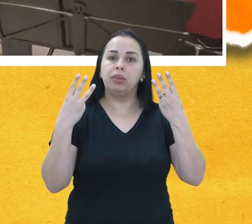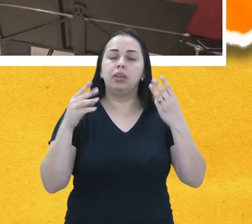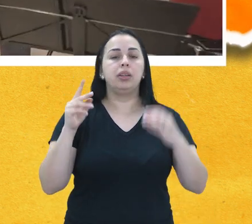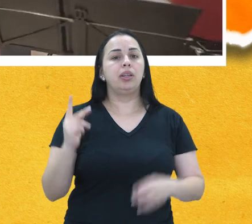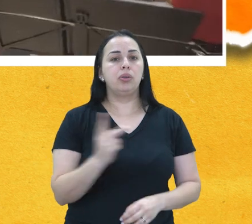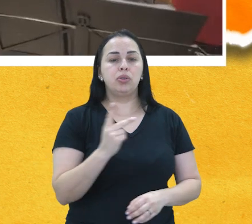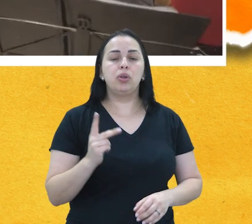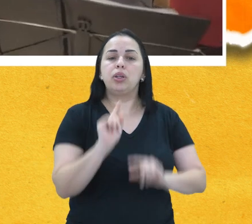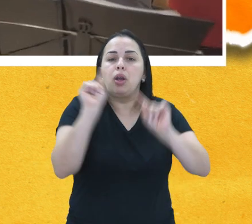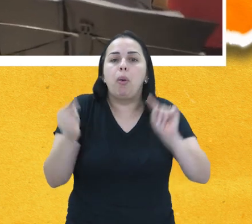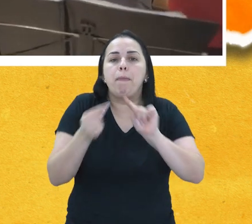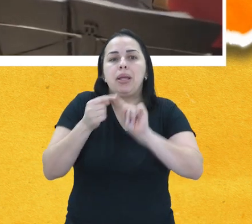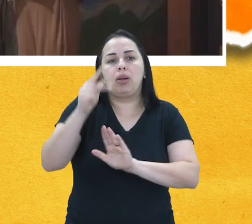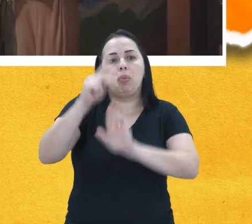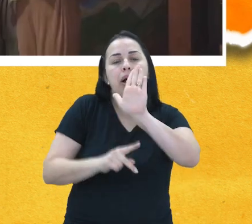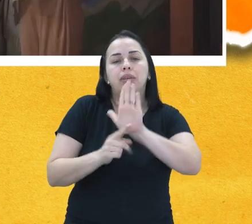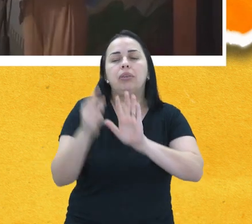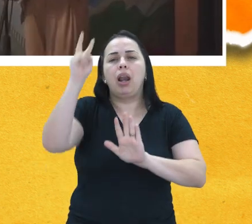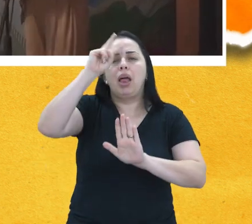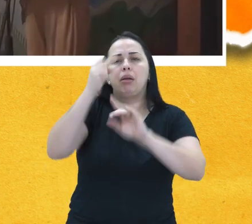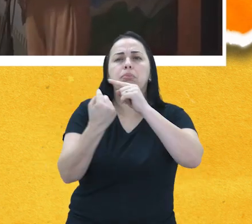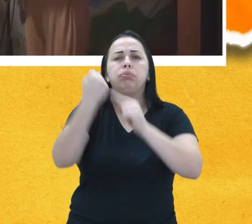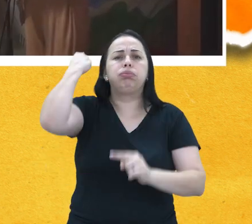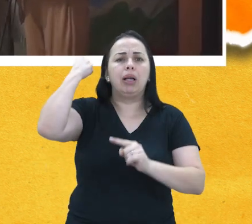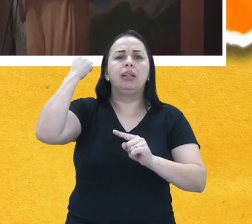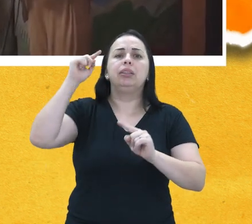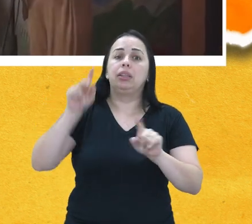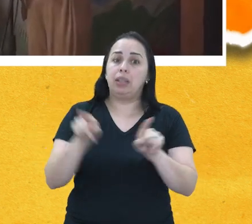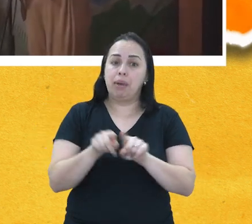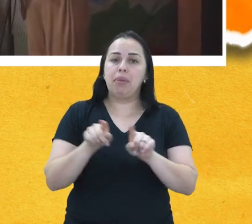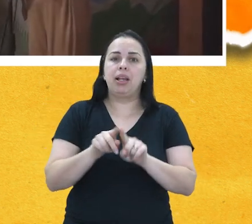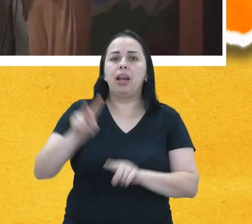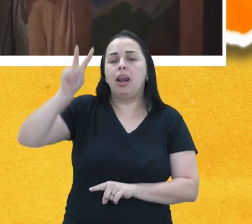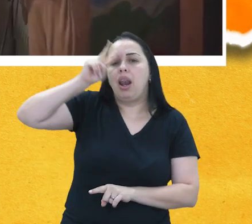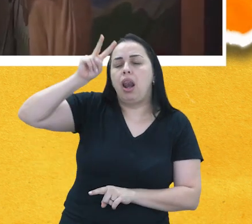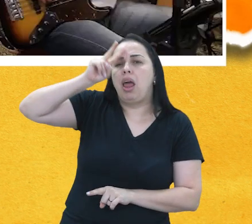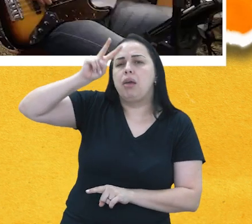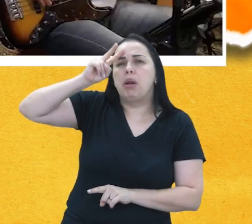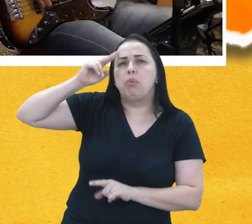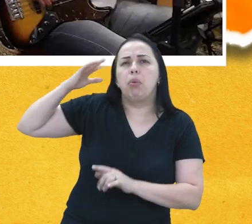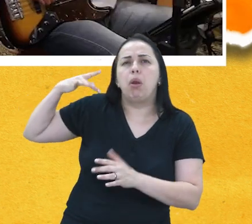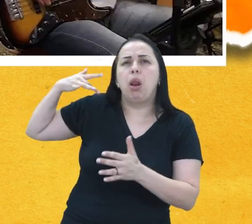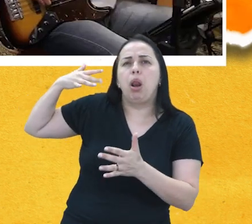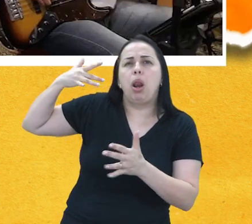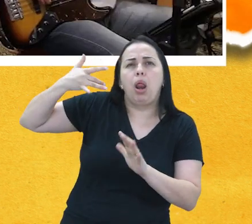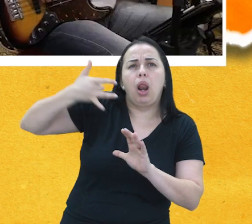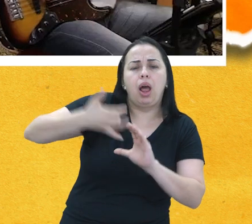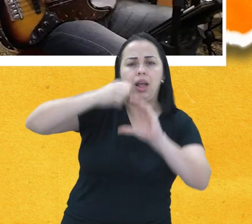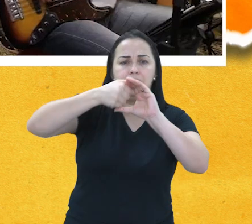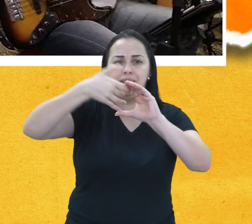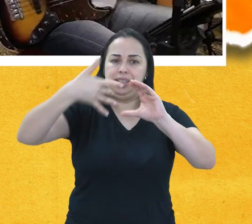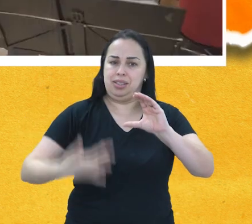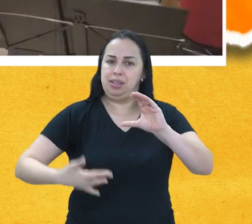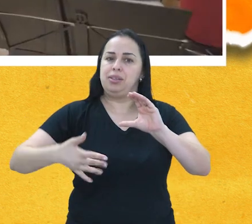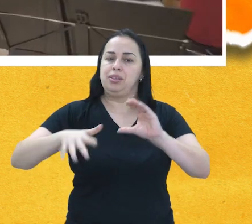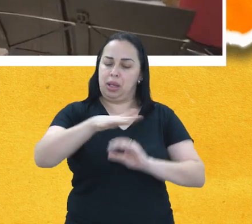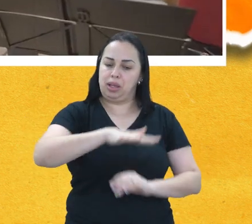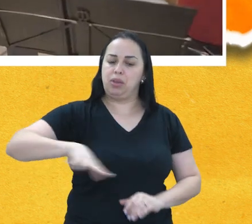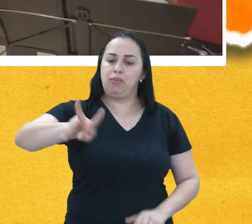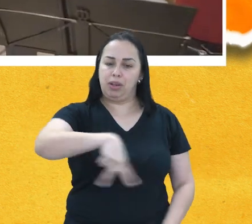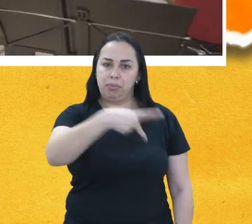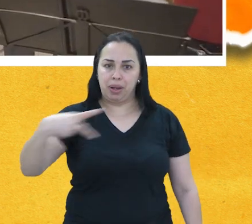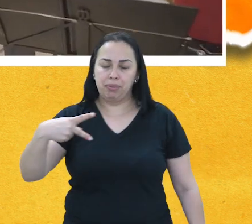faz parte do projeto Arranjando Marcos Flecha, reconhecido na região por retratar em sua obra as características